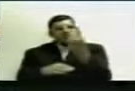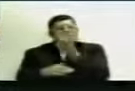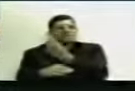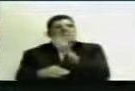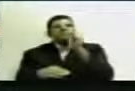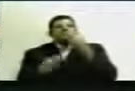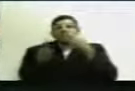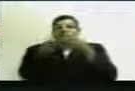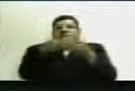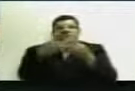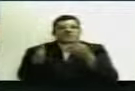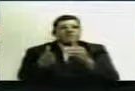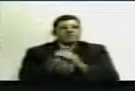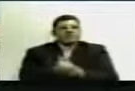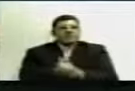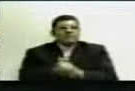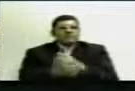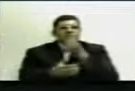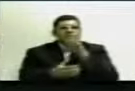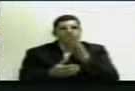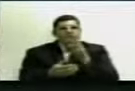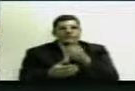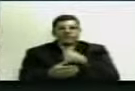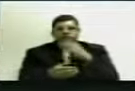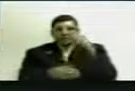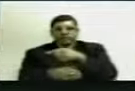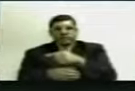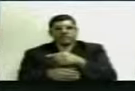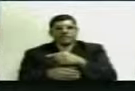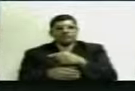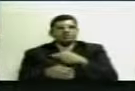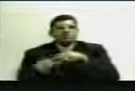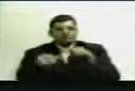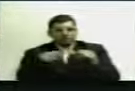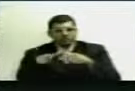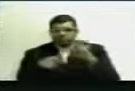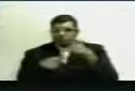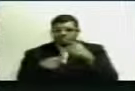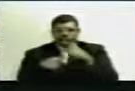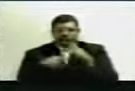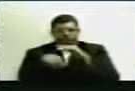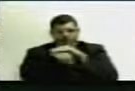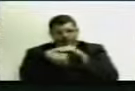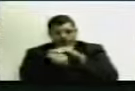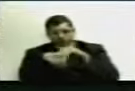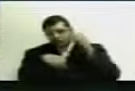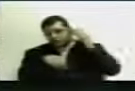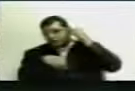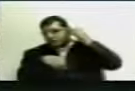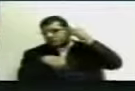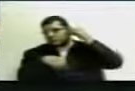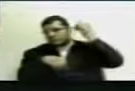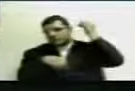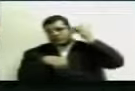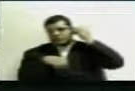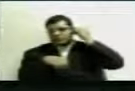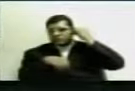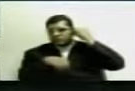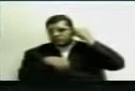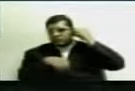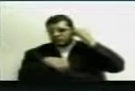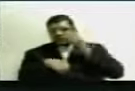de quem quer que seja. E esse efetivamente não é um discurso contra o atual presidente